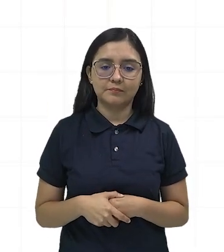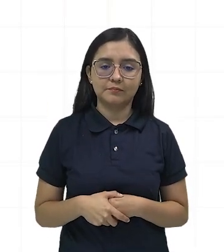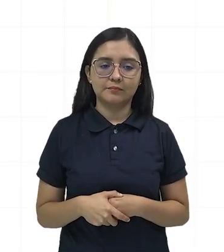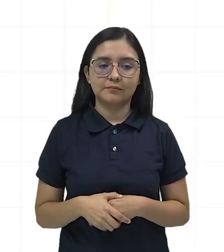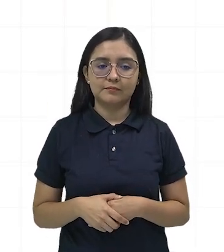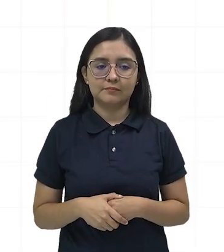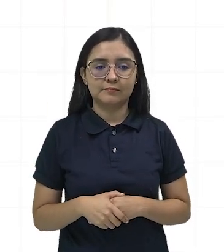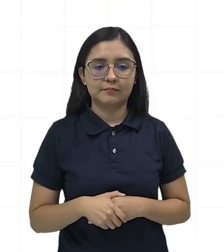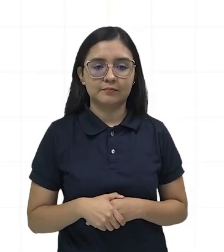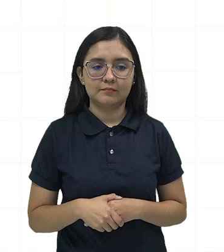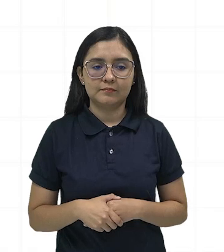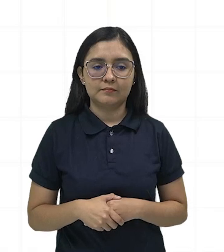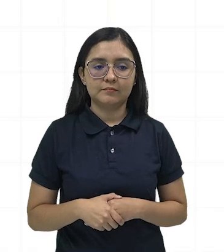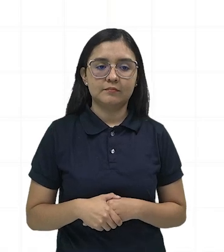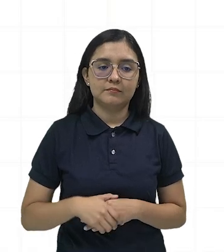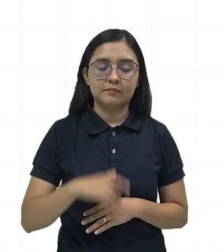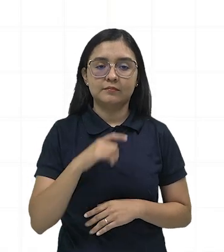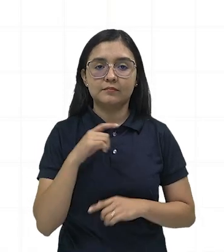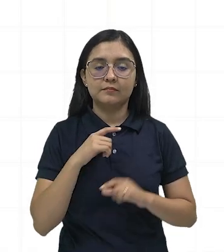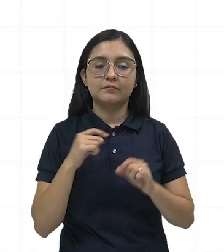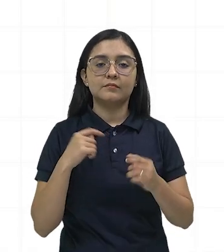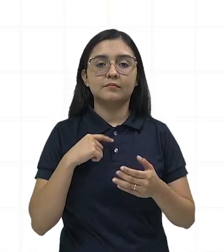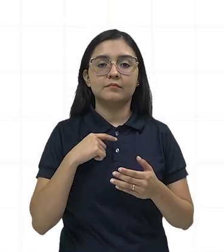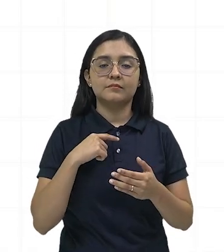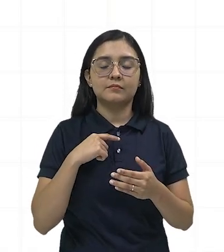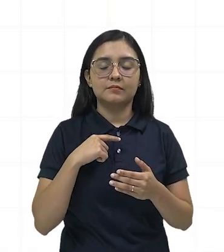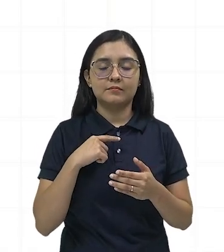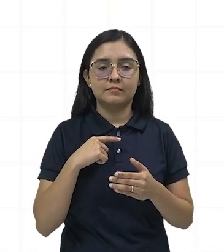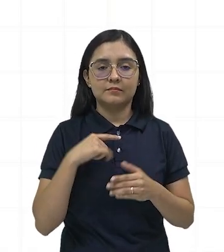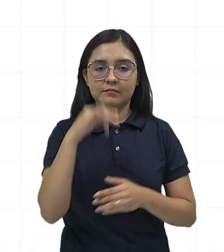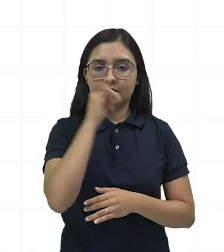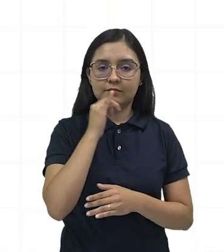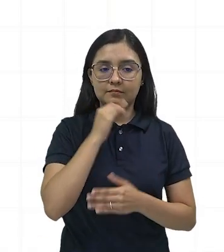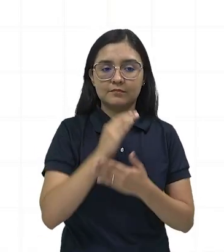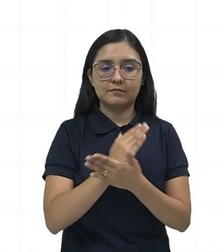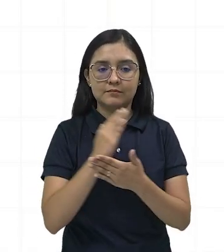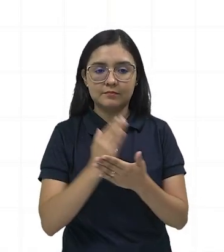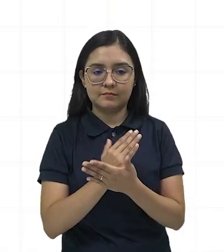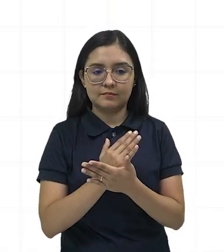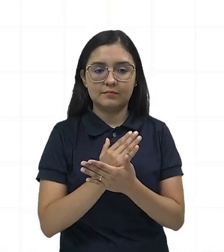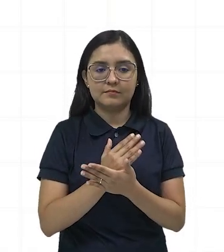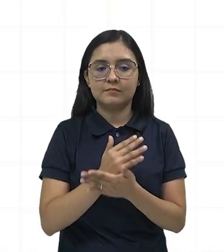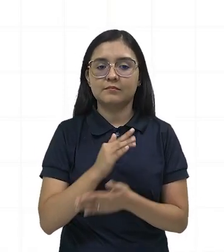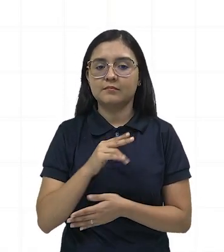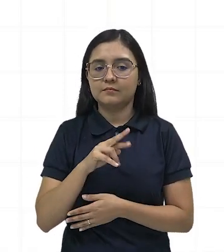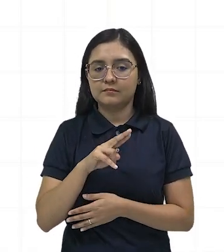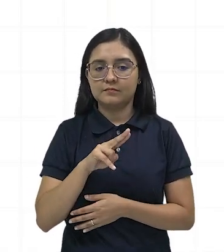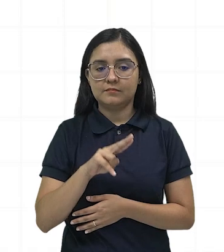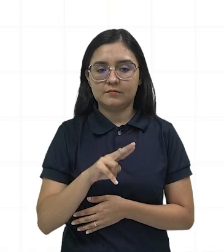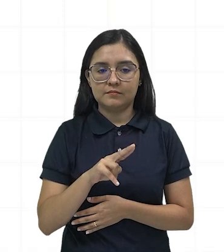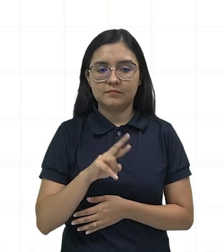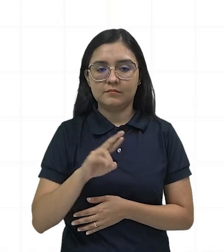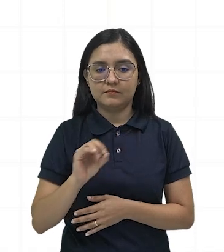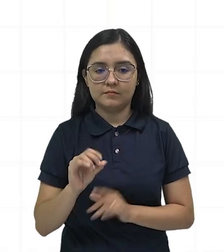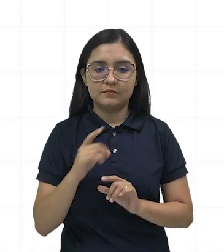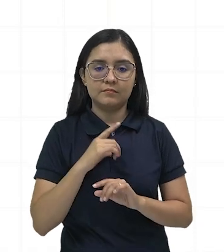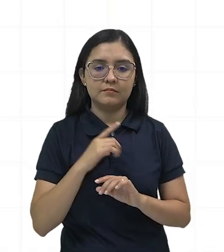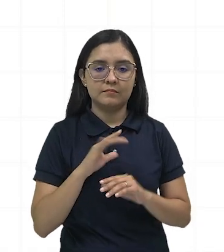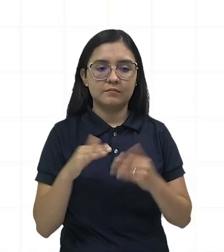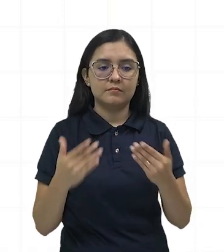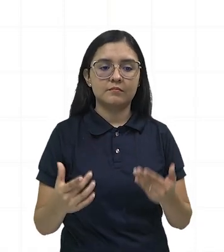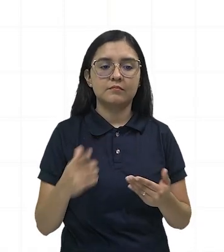Então, esse exemplo aí tirado lá do Caderno do Futuro, né? Quais alternativas há pares de triângulos